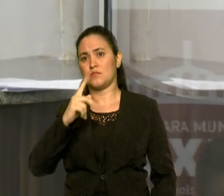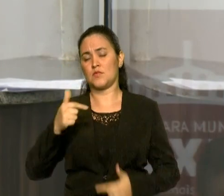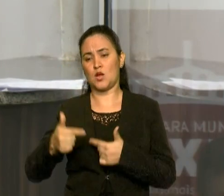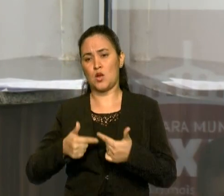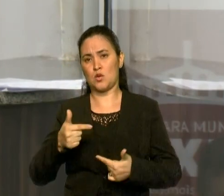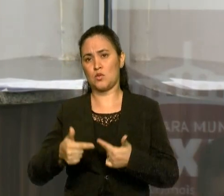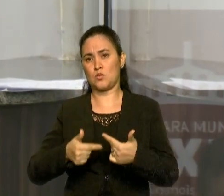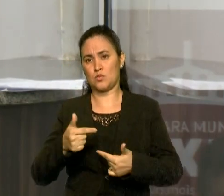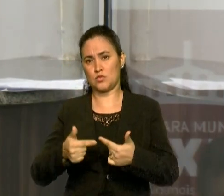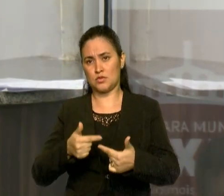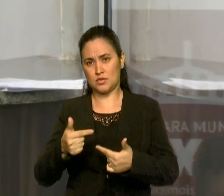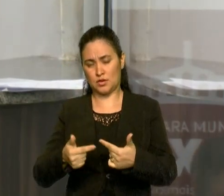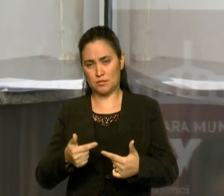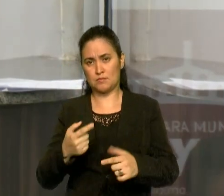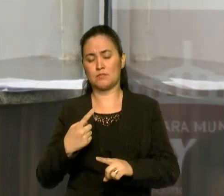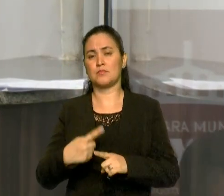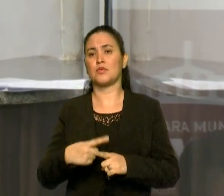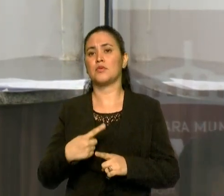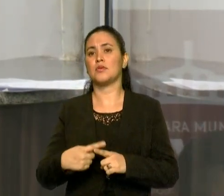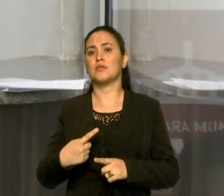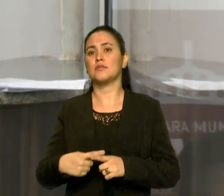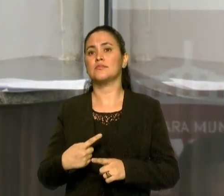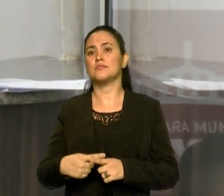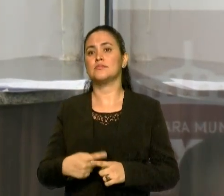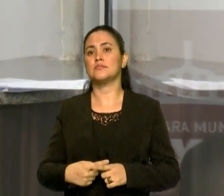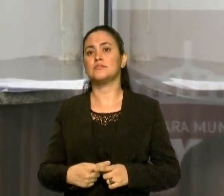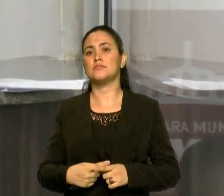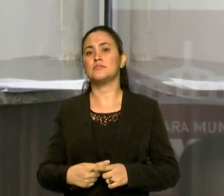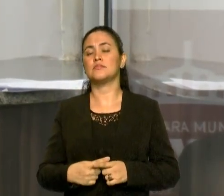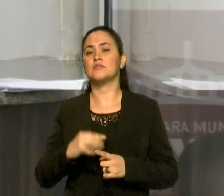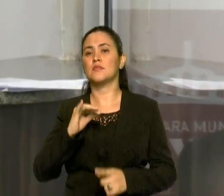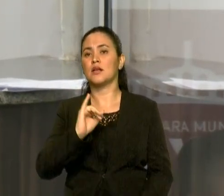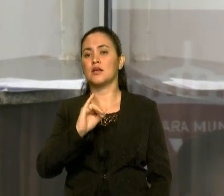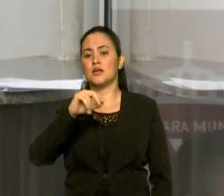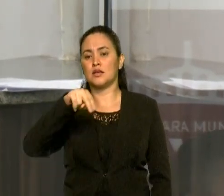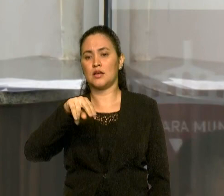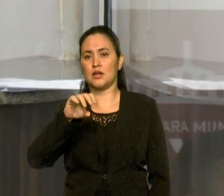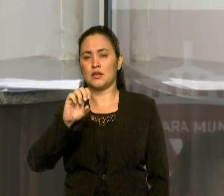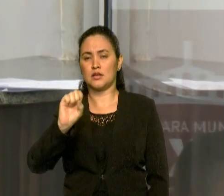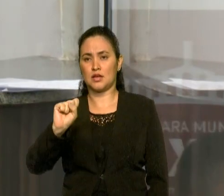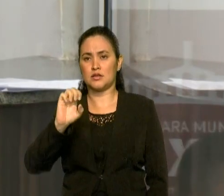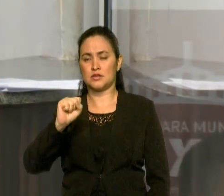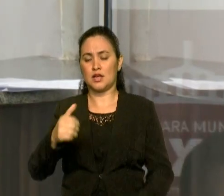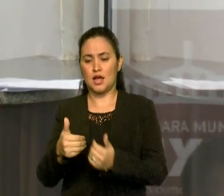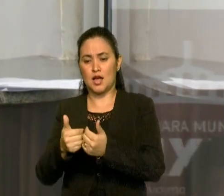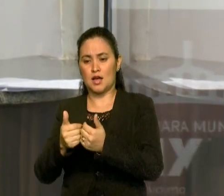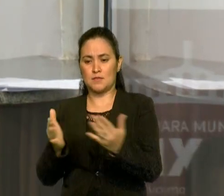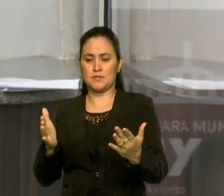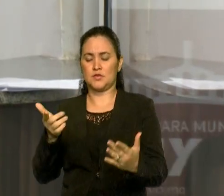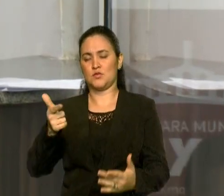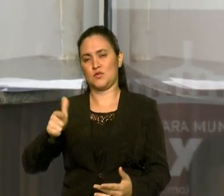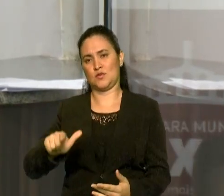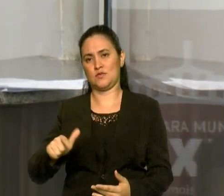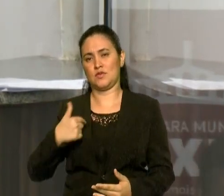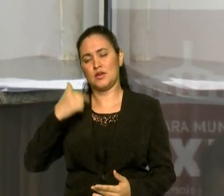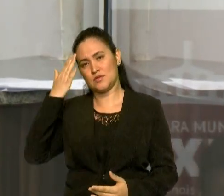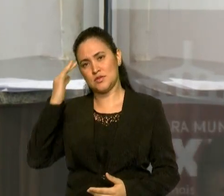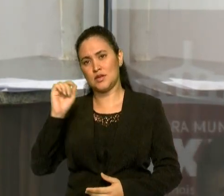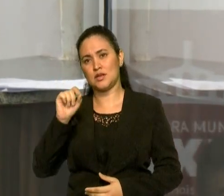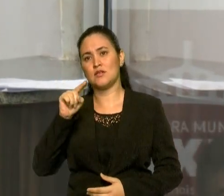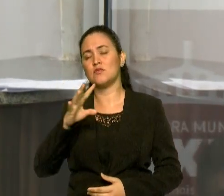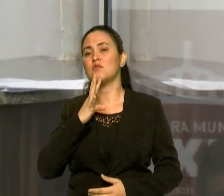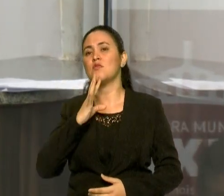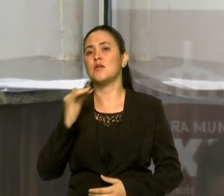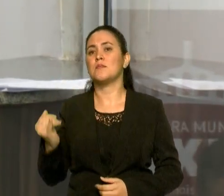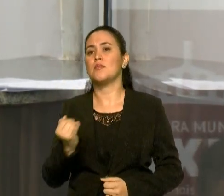pela reativação do nosso prédio do INSS. Sei que você sabe a importância e sei